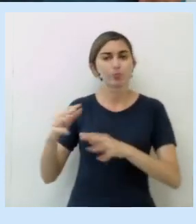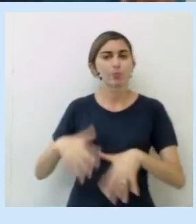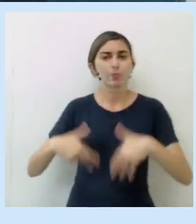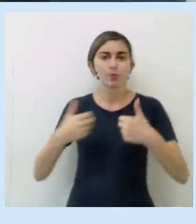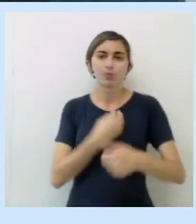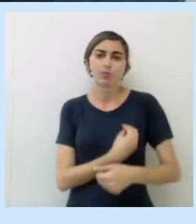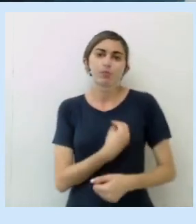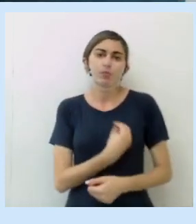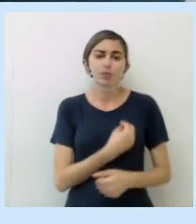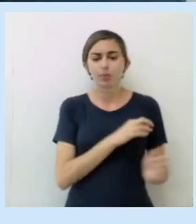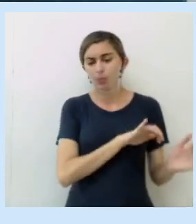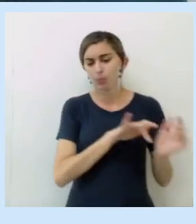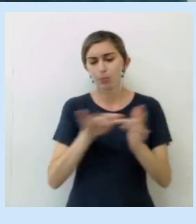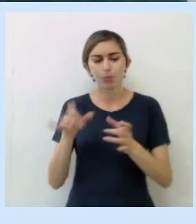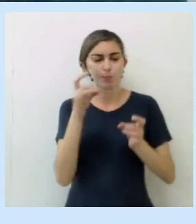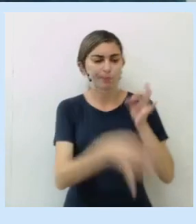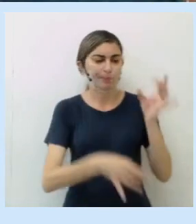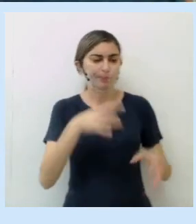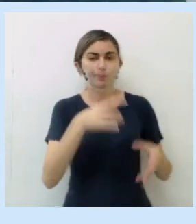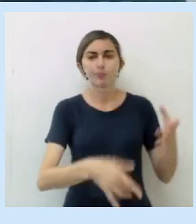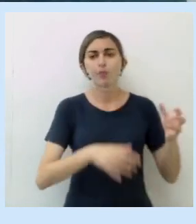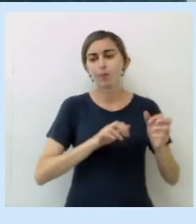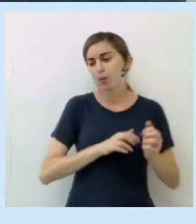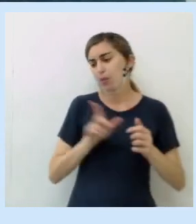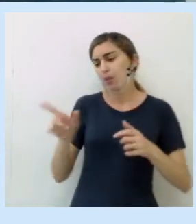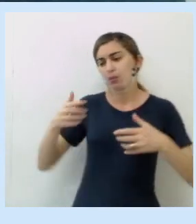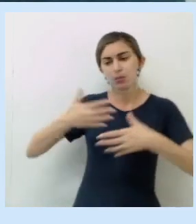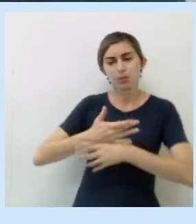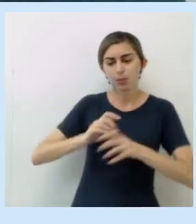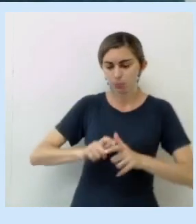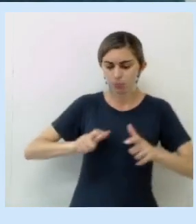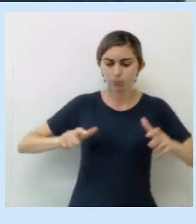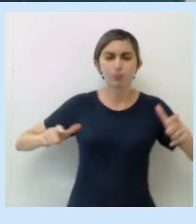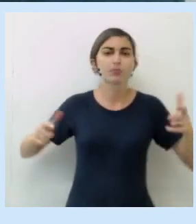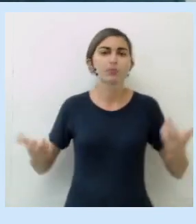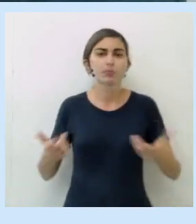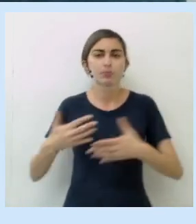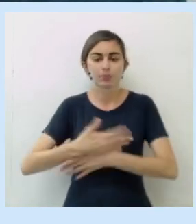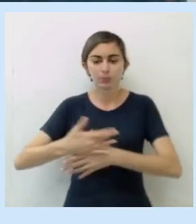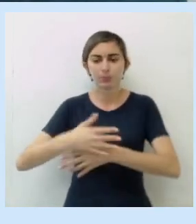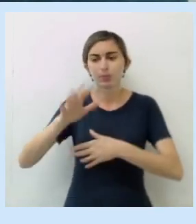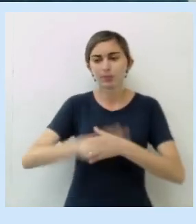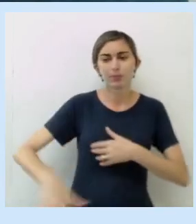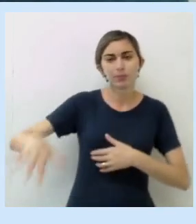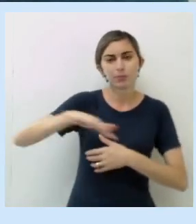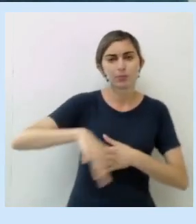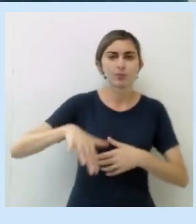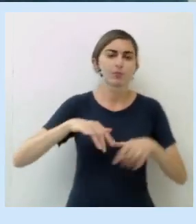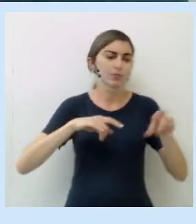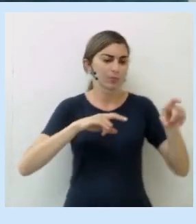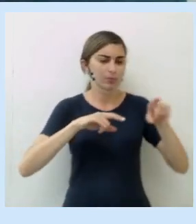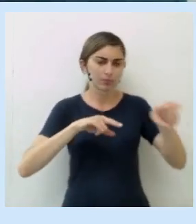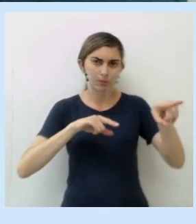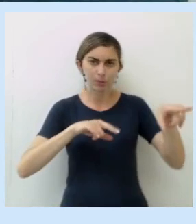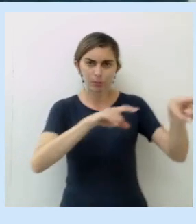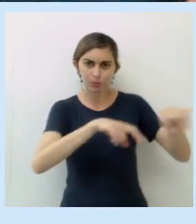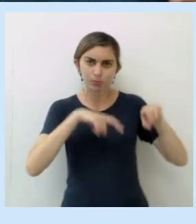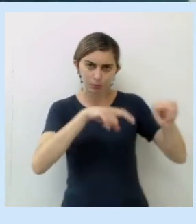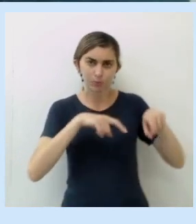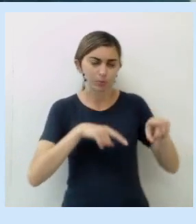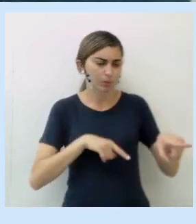condições de vida, e daí eles foram para as grandes cidades. E a gente percebe também que essas áreas do campo, essas áreas rurais, elas foram